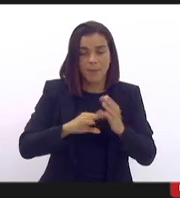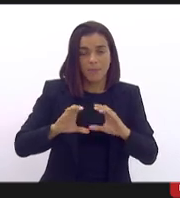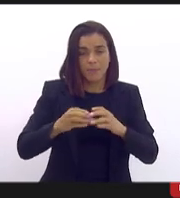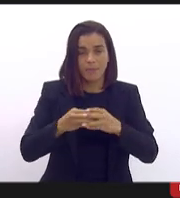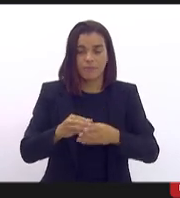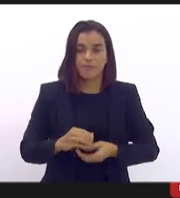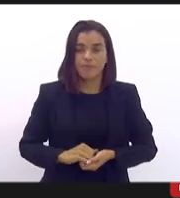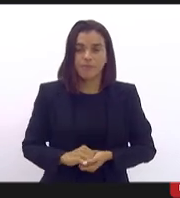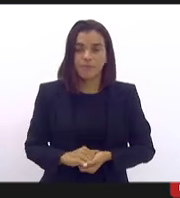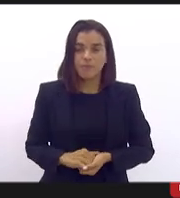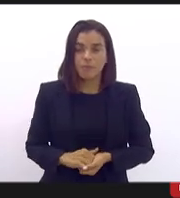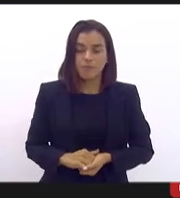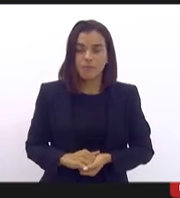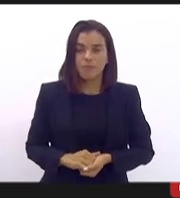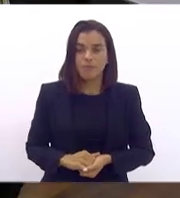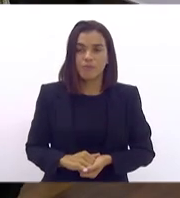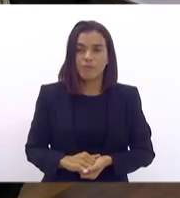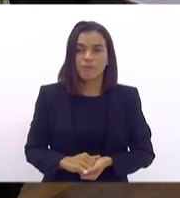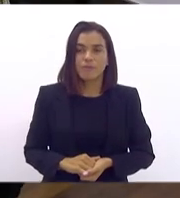também.